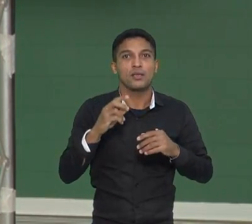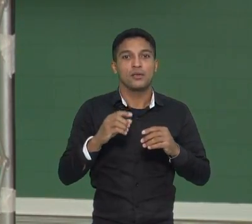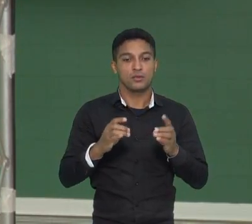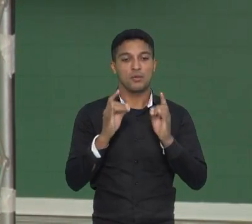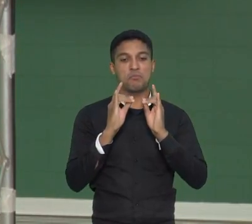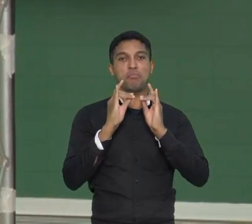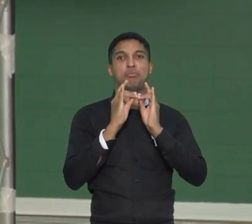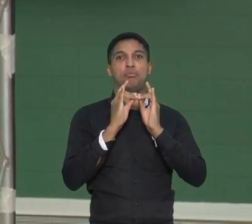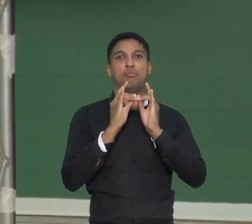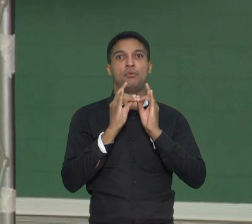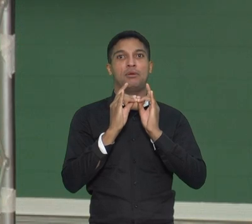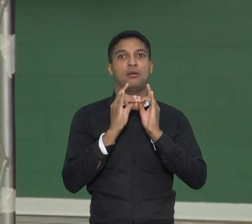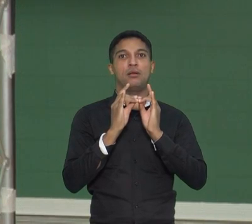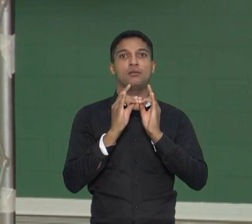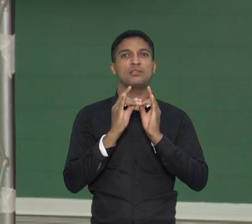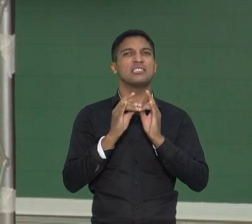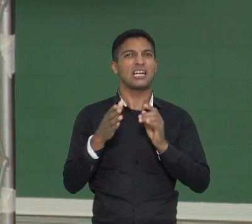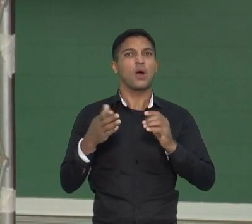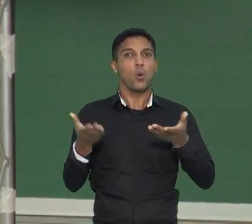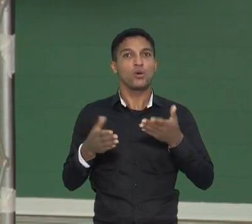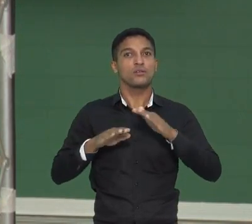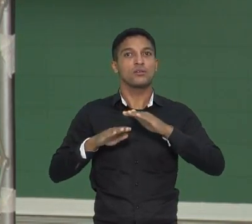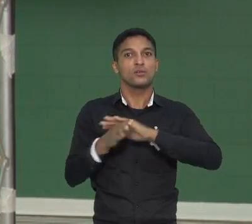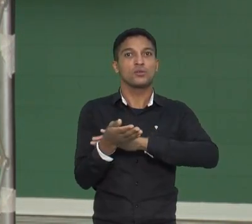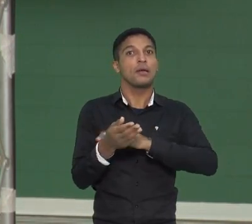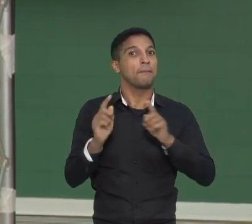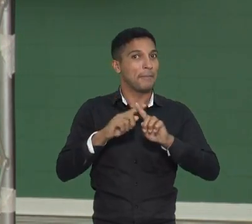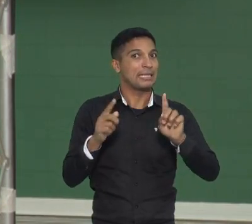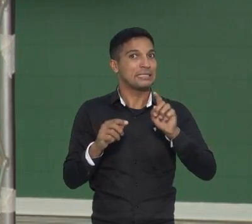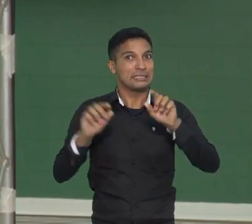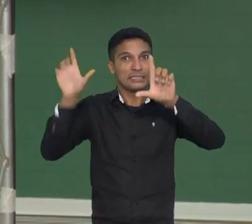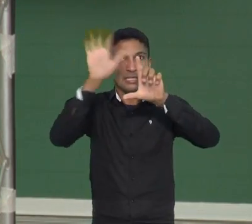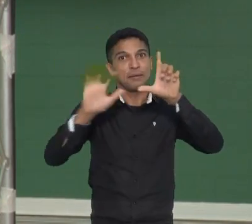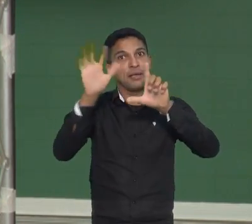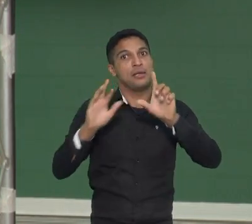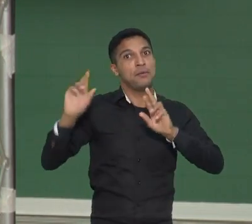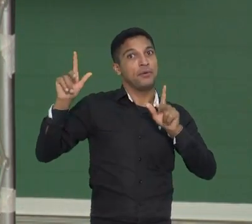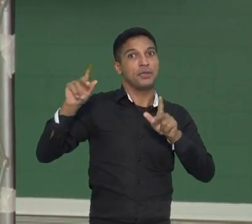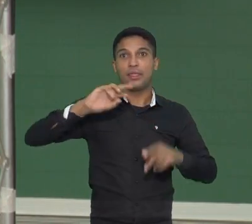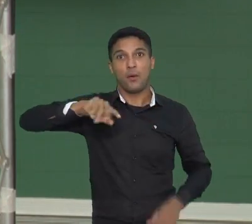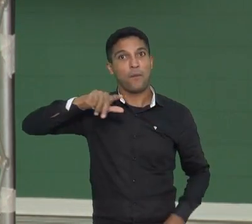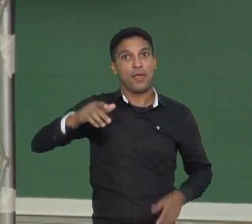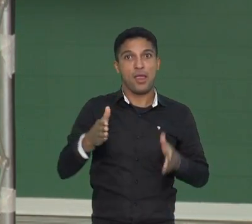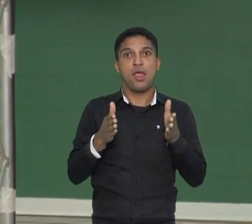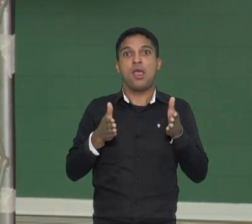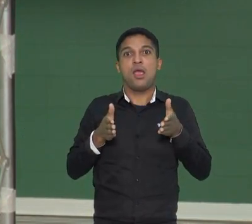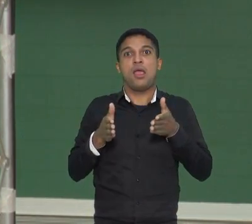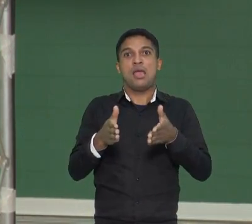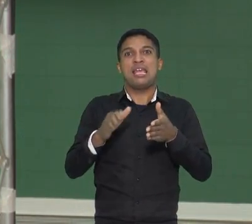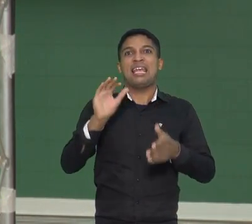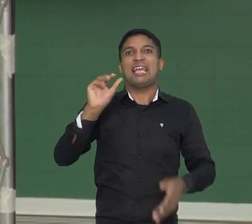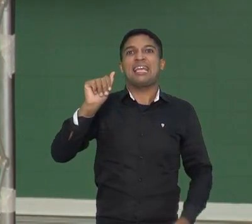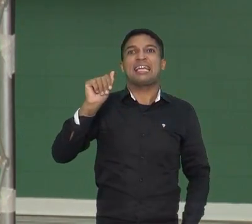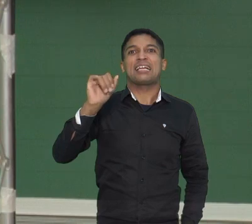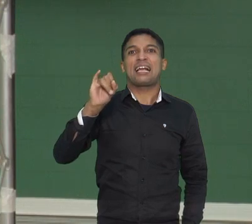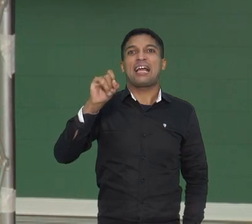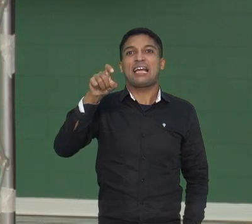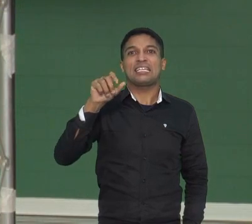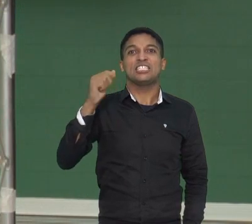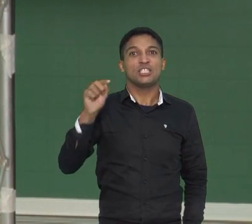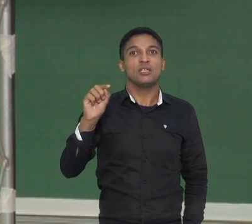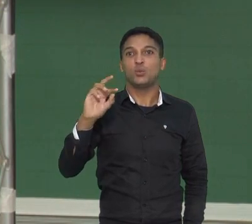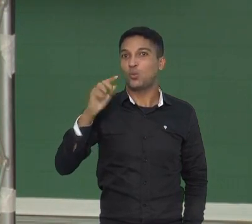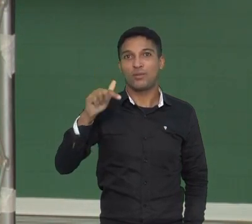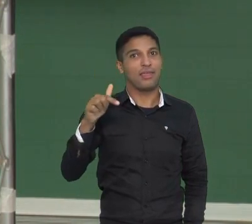funerais, certo? E aqui existe um cortejo, né? Percebam, analisem